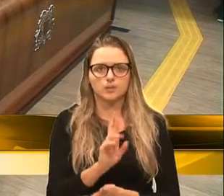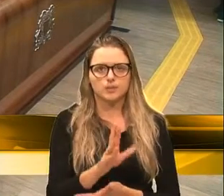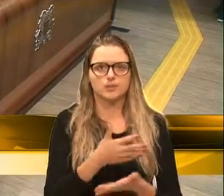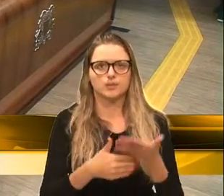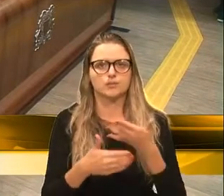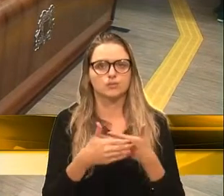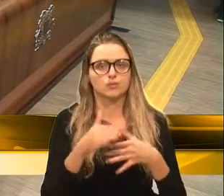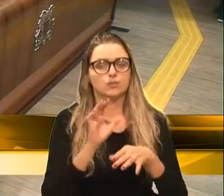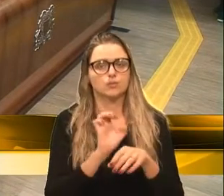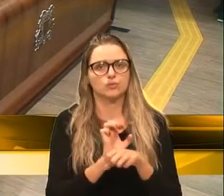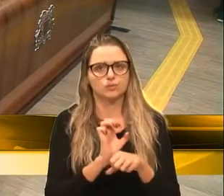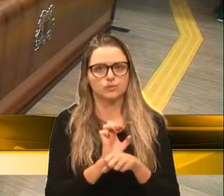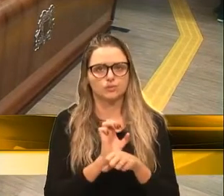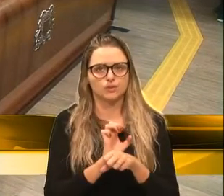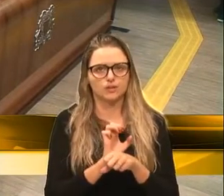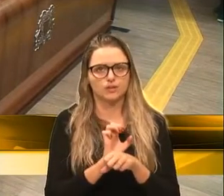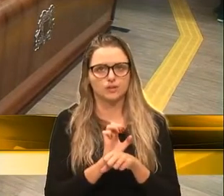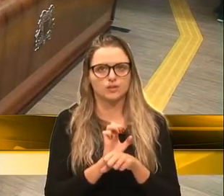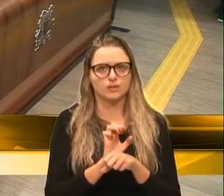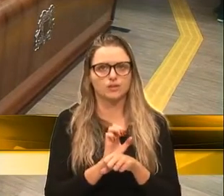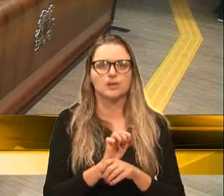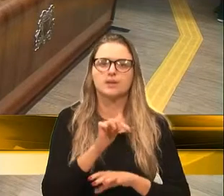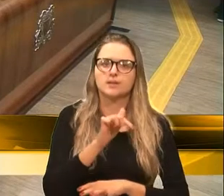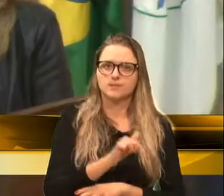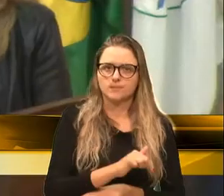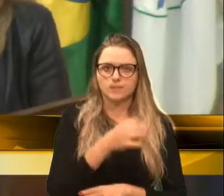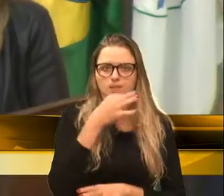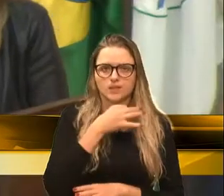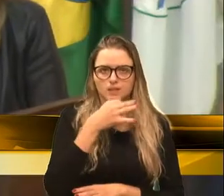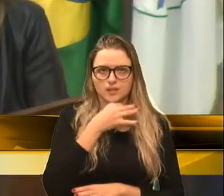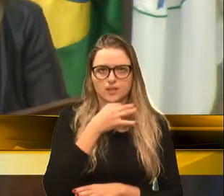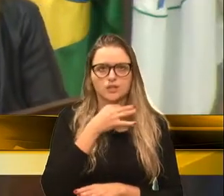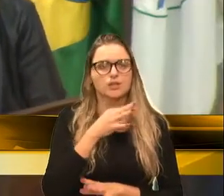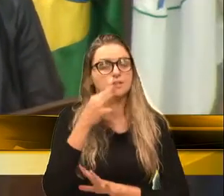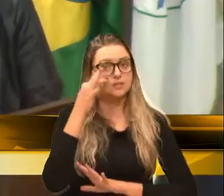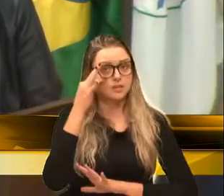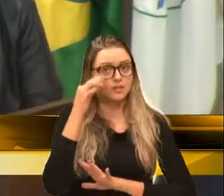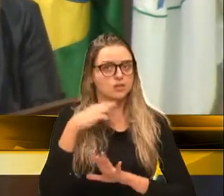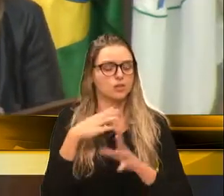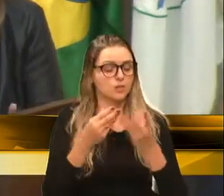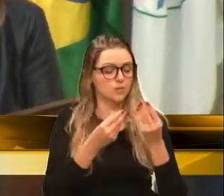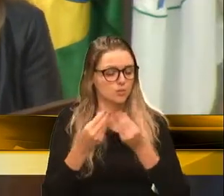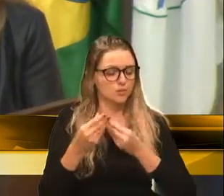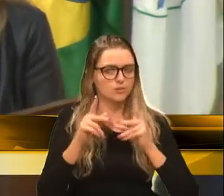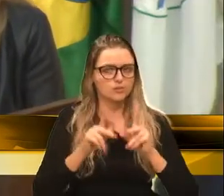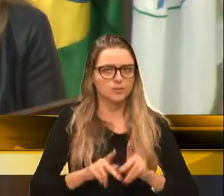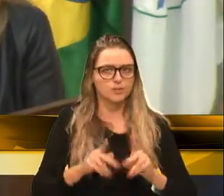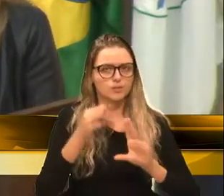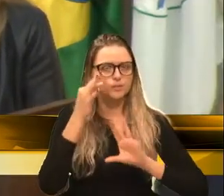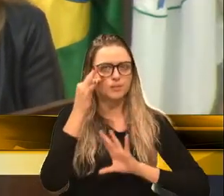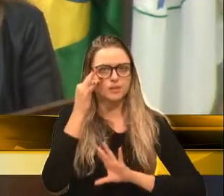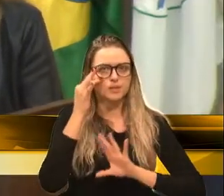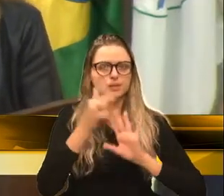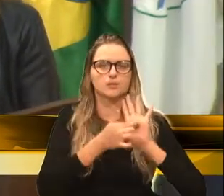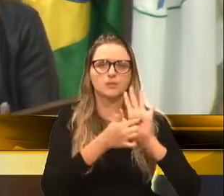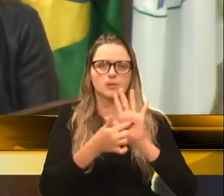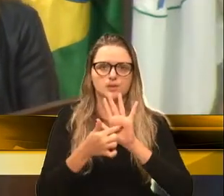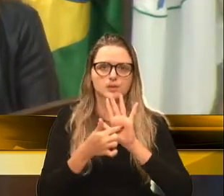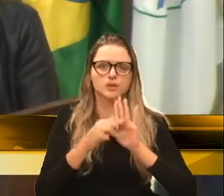Estado, exatamente assim, Caxias bastante presente, né, apresentando, então,